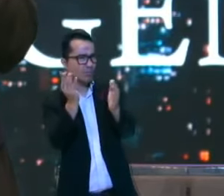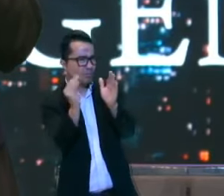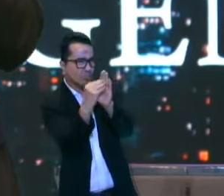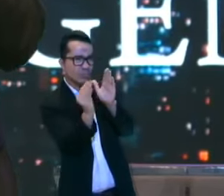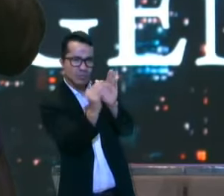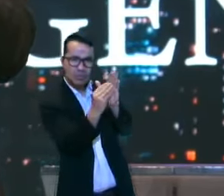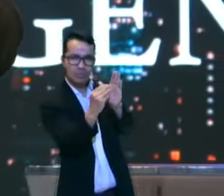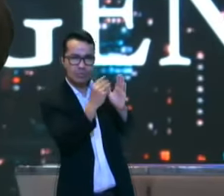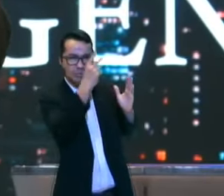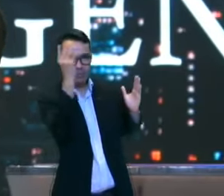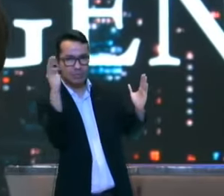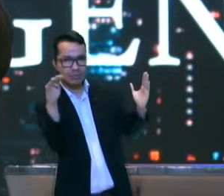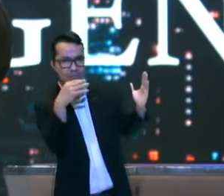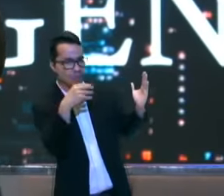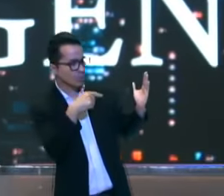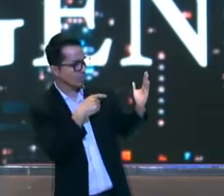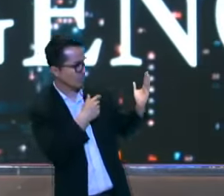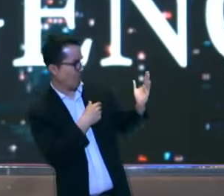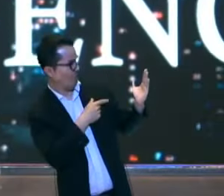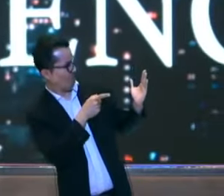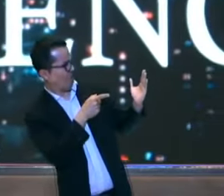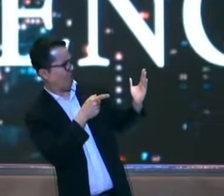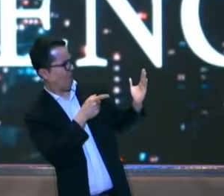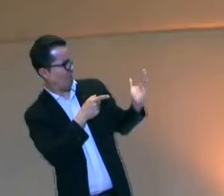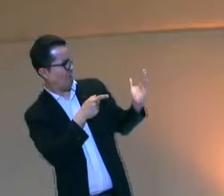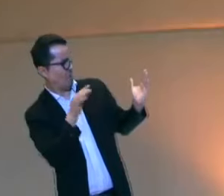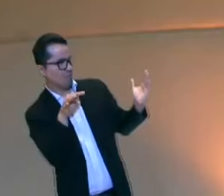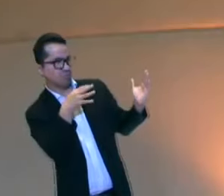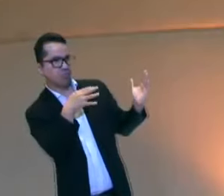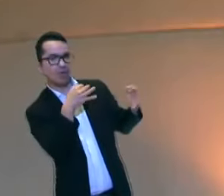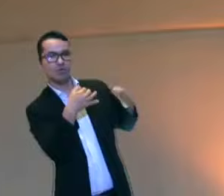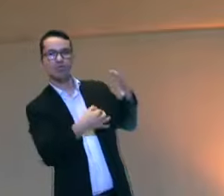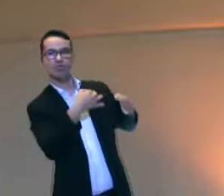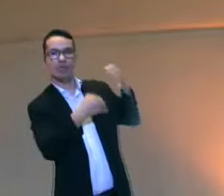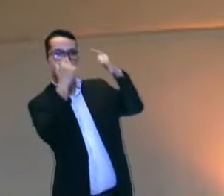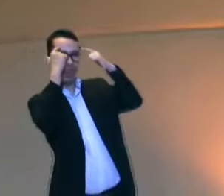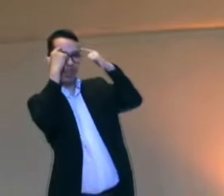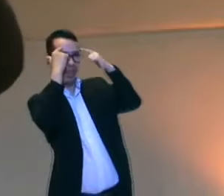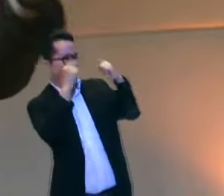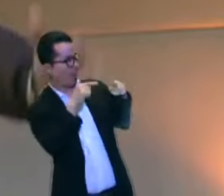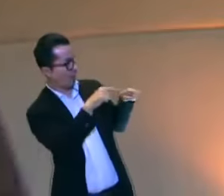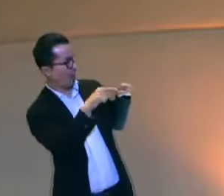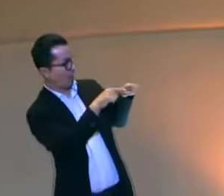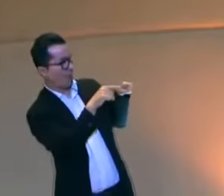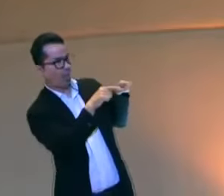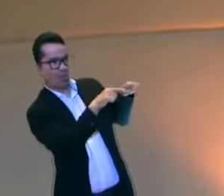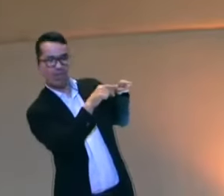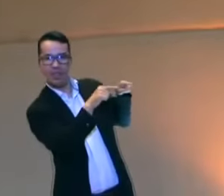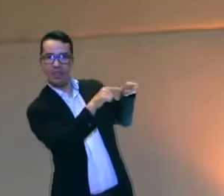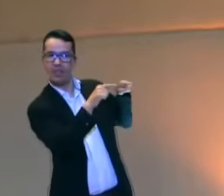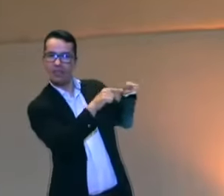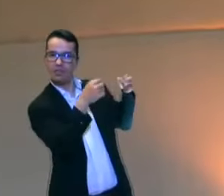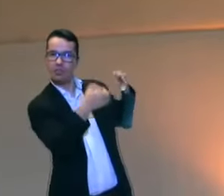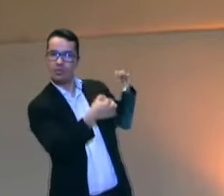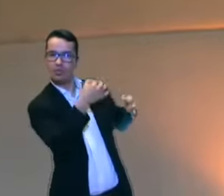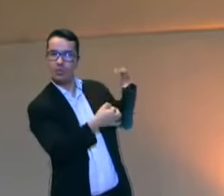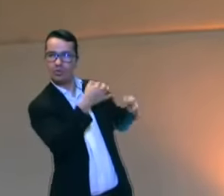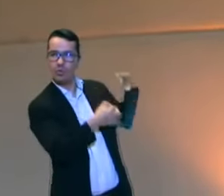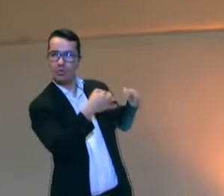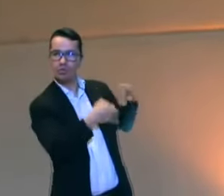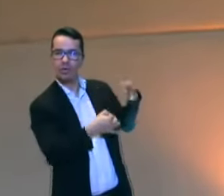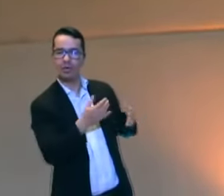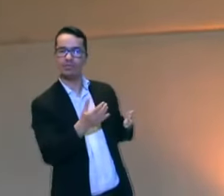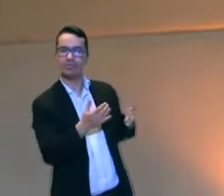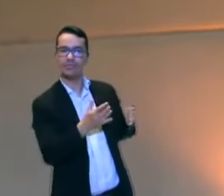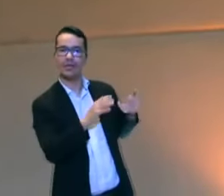Para você não faz nada, mas o teu irmão pode cair. E aí a Bíblia vai falando de um outro tipo